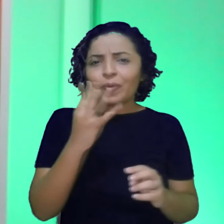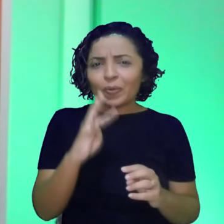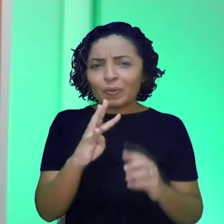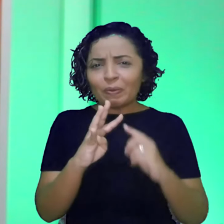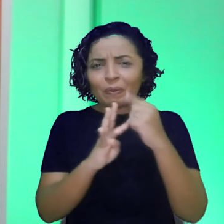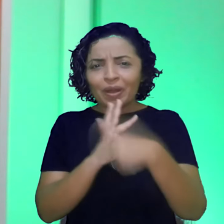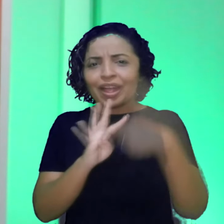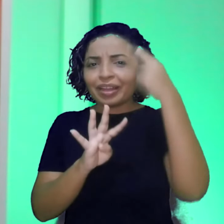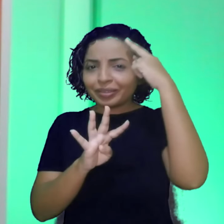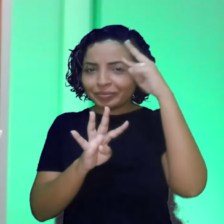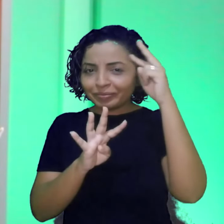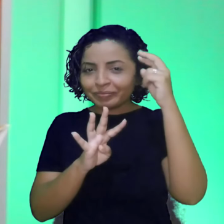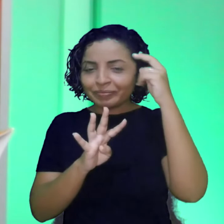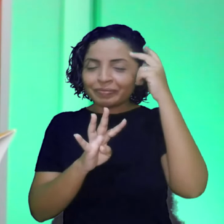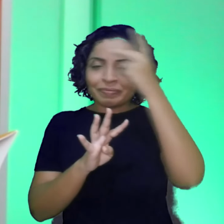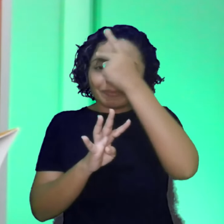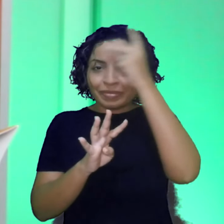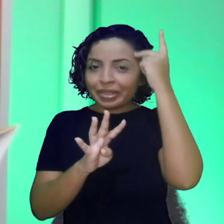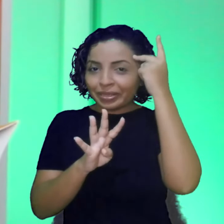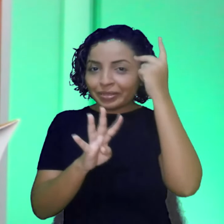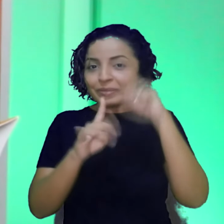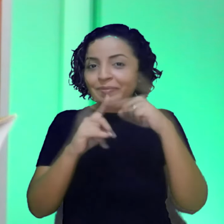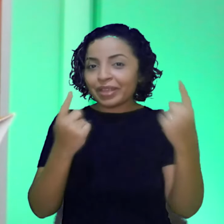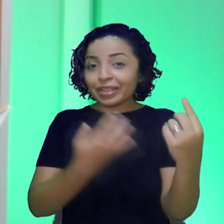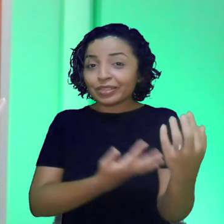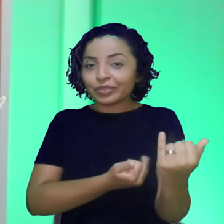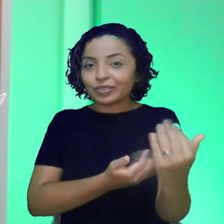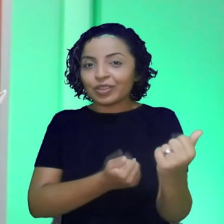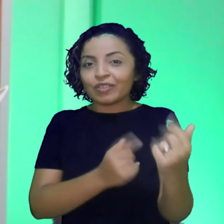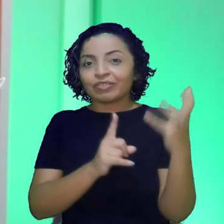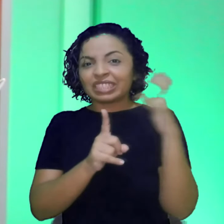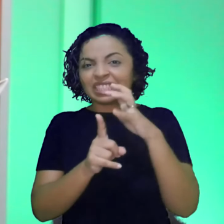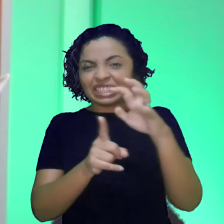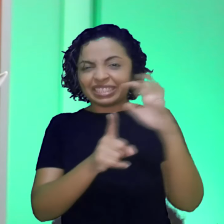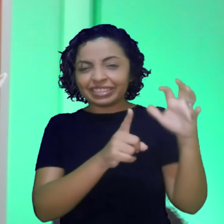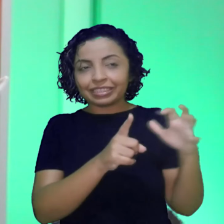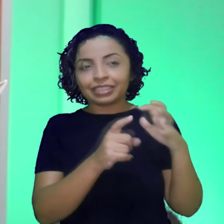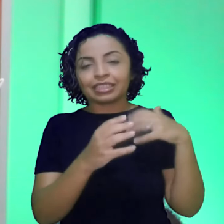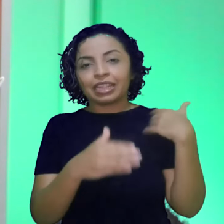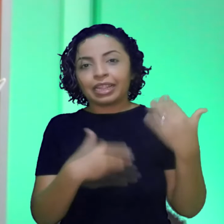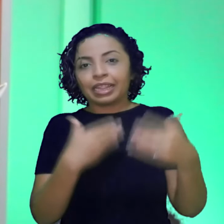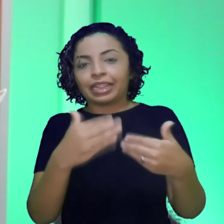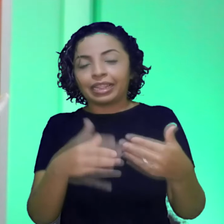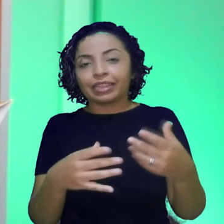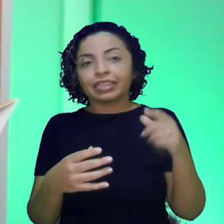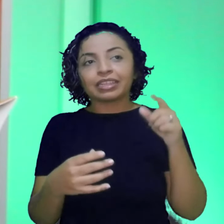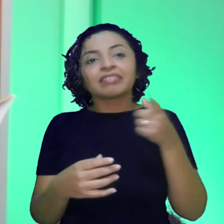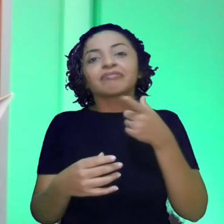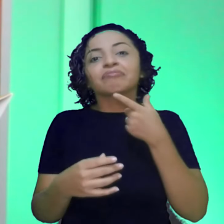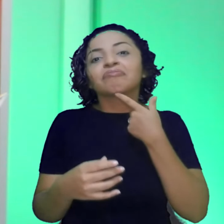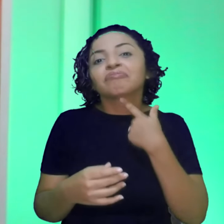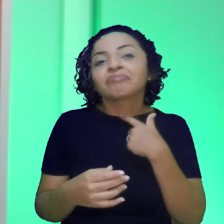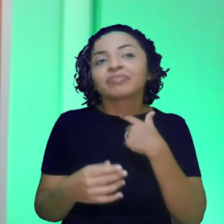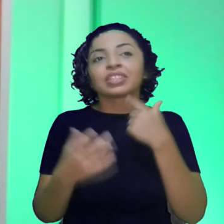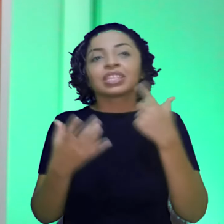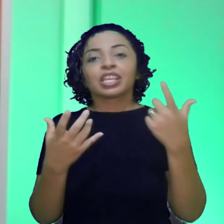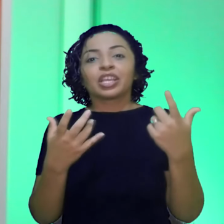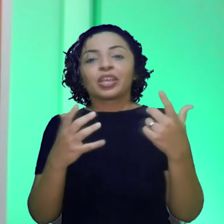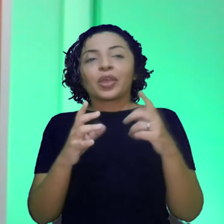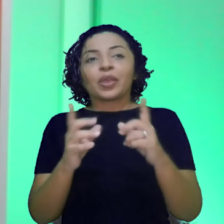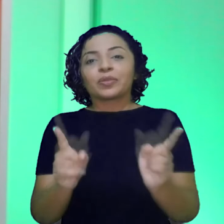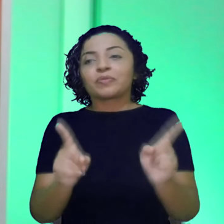quatro personagens, ainda jovens, mas sentem cada vez mais as pressões decorrentes do passar dos anos. Eles se desejam, se iludem, se amam e